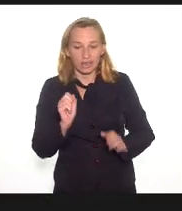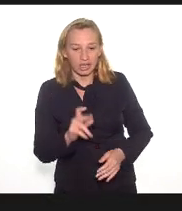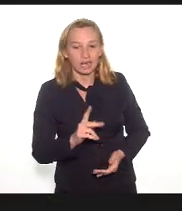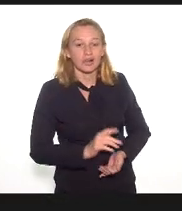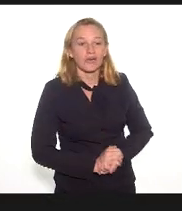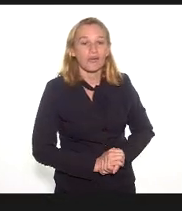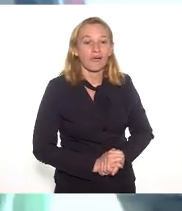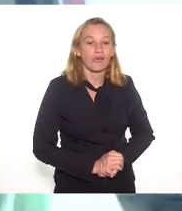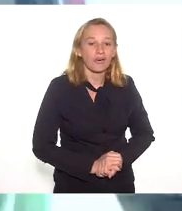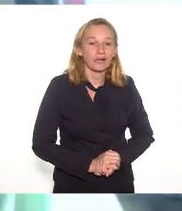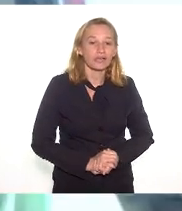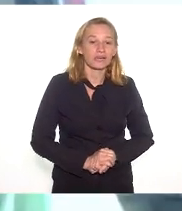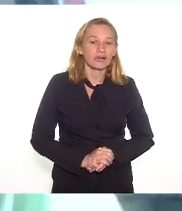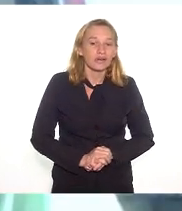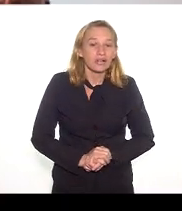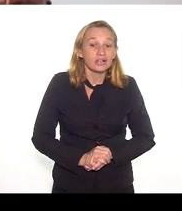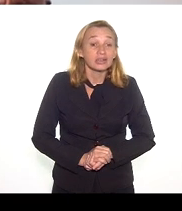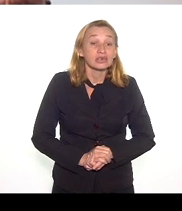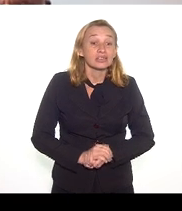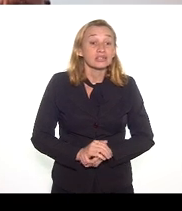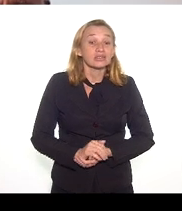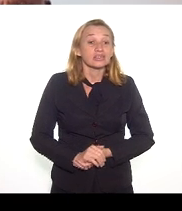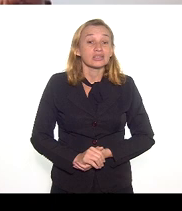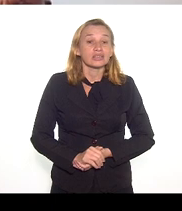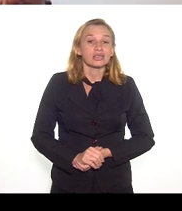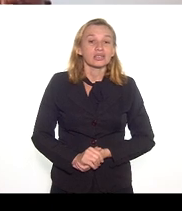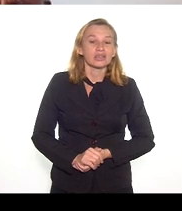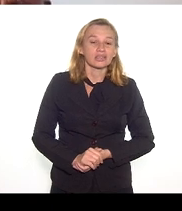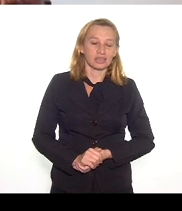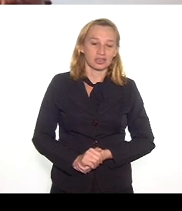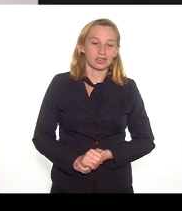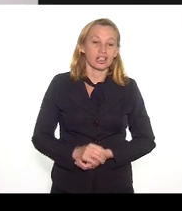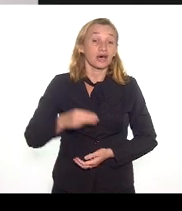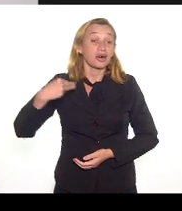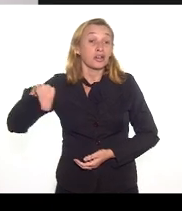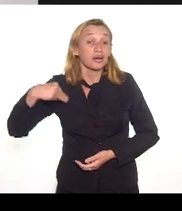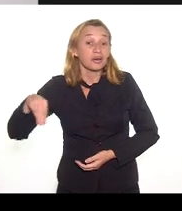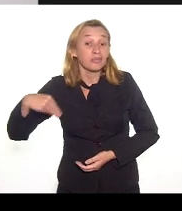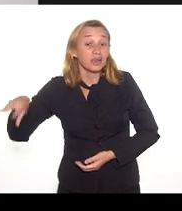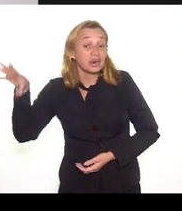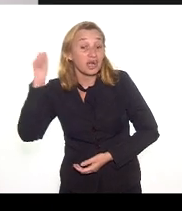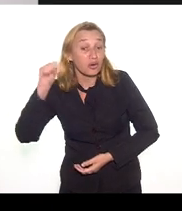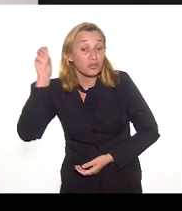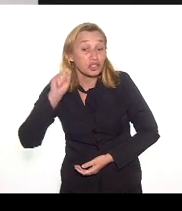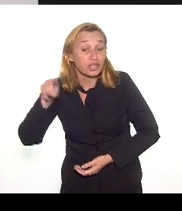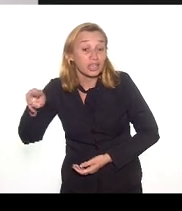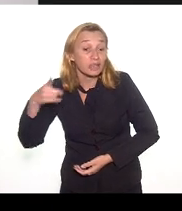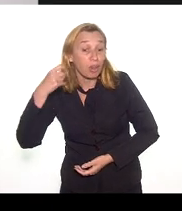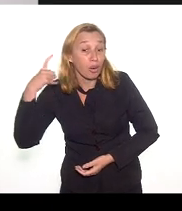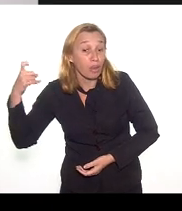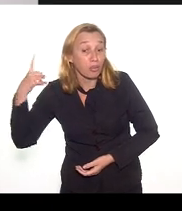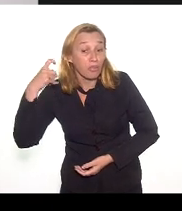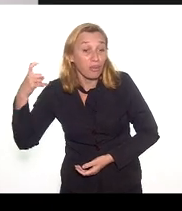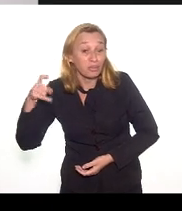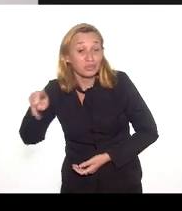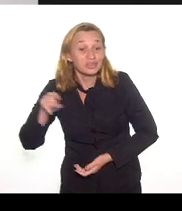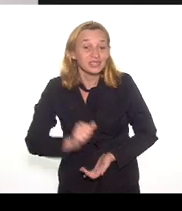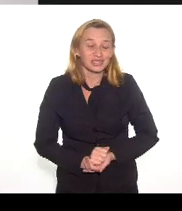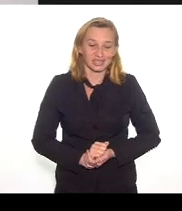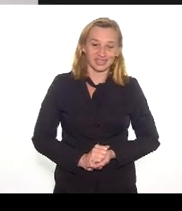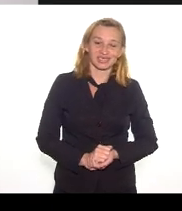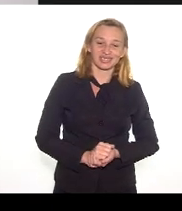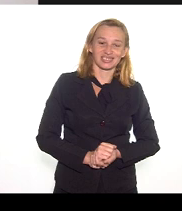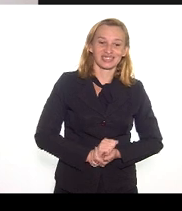Entendo notícias. Entendo notícia. Está aberto seu som, Mick. O Mick está terrível hoje. O Mick está demais. Tomou lugar no